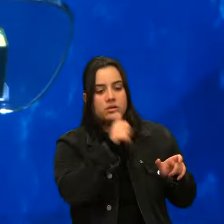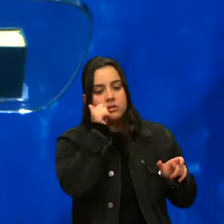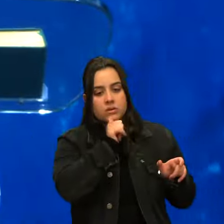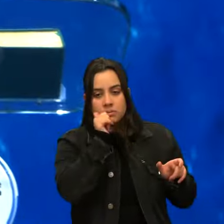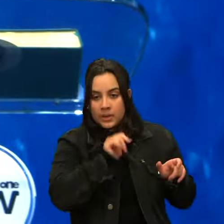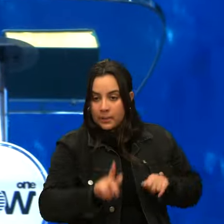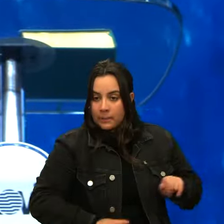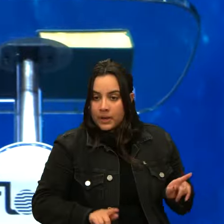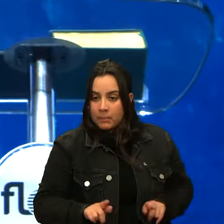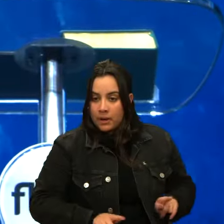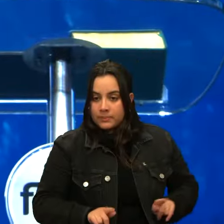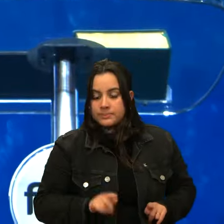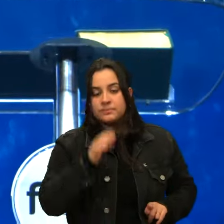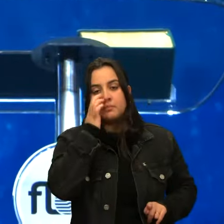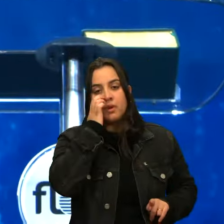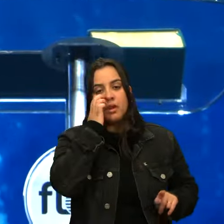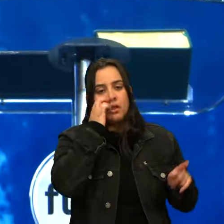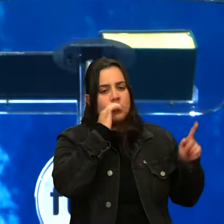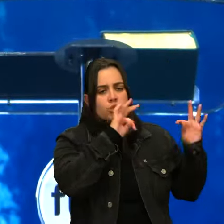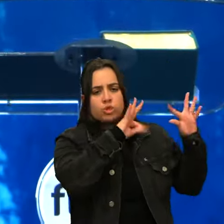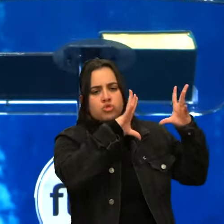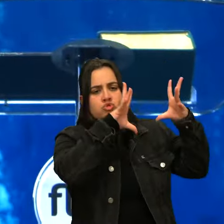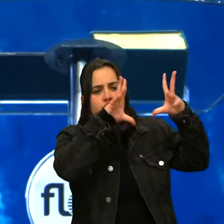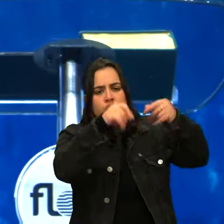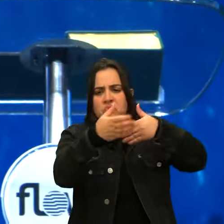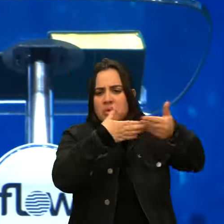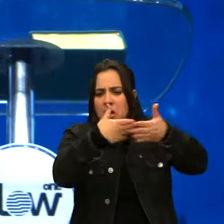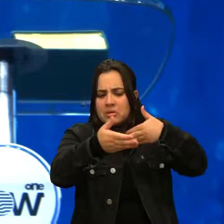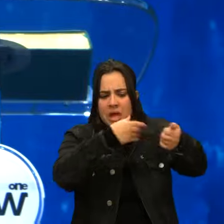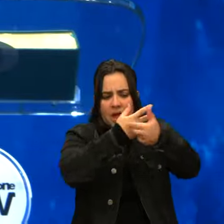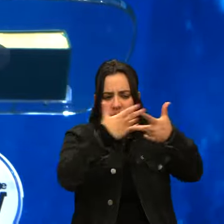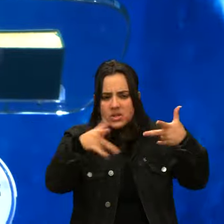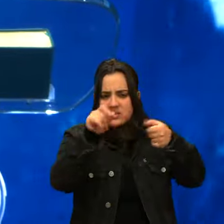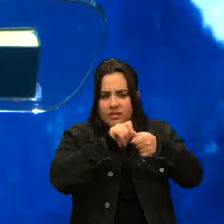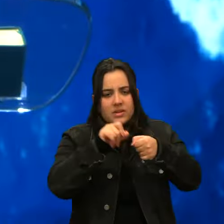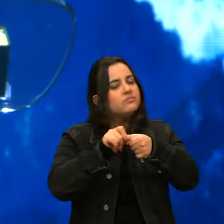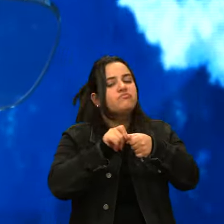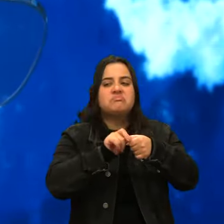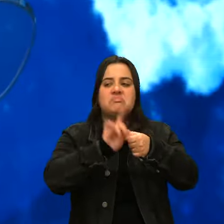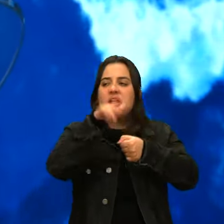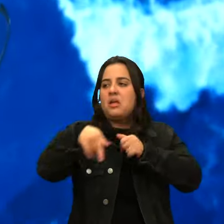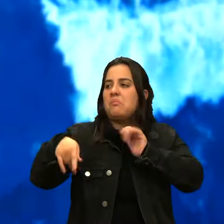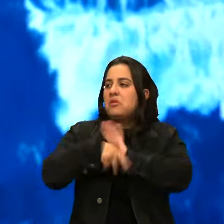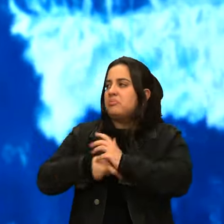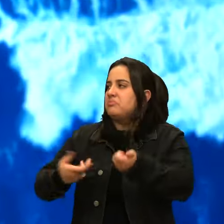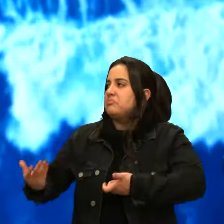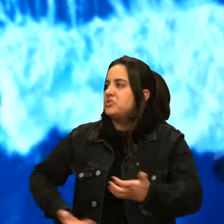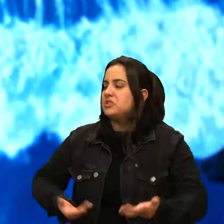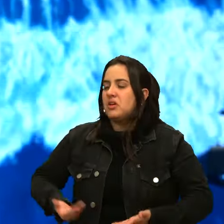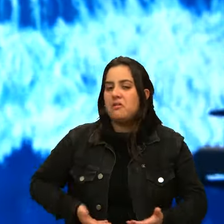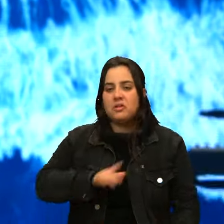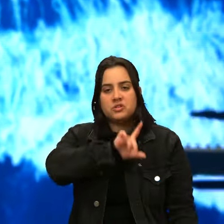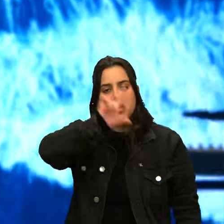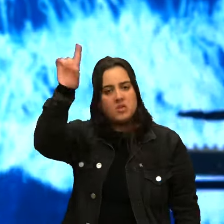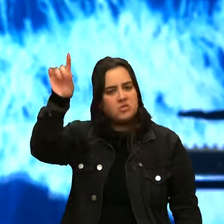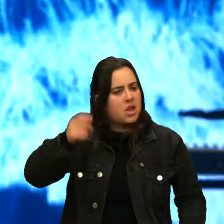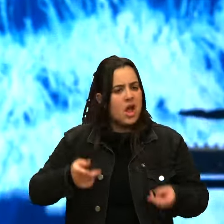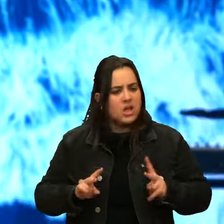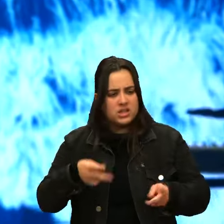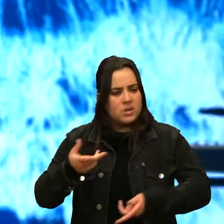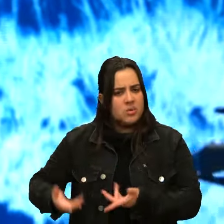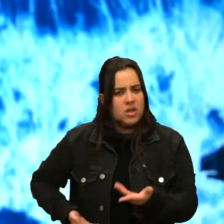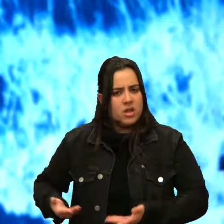que ela faz, ela serve Jesus. É uma pessoa que quando não tem tempo ruim, ela está sempre servindo na